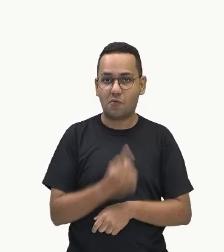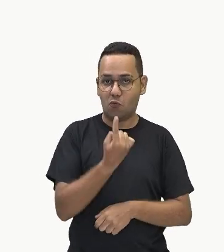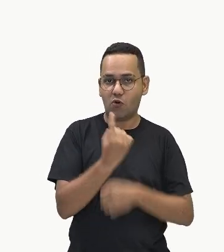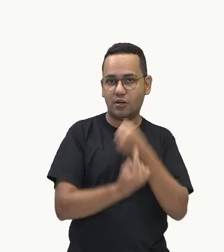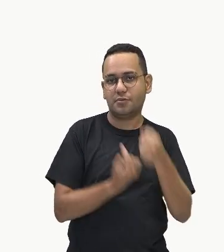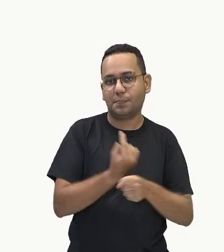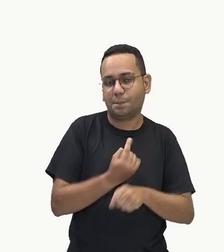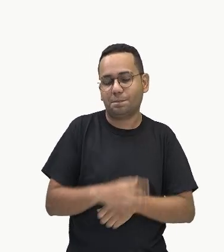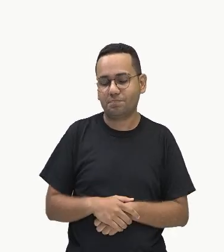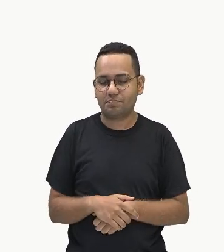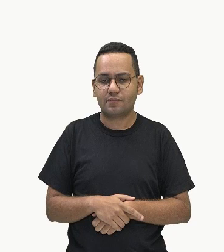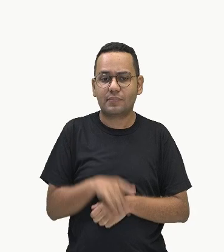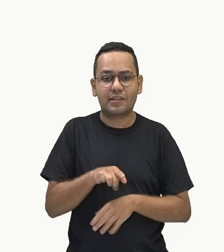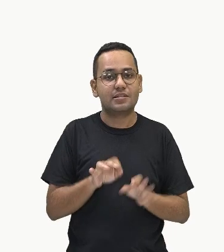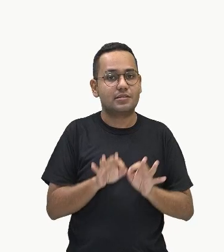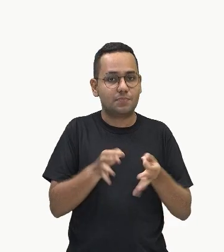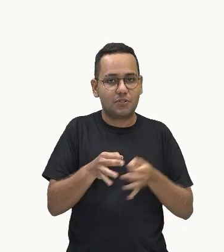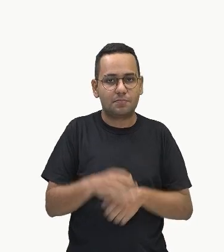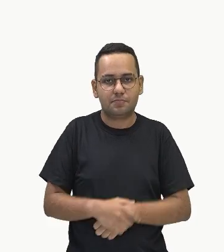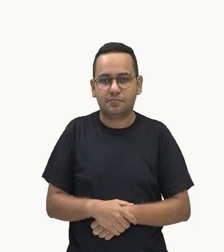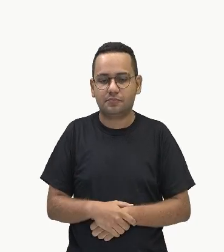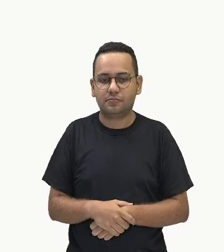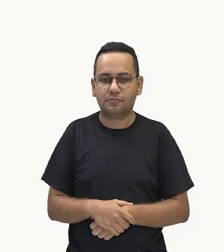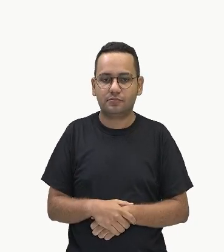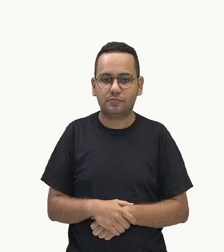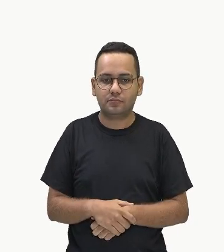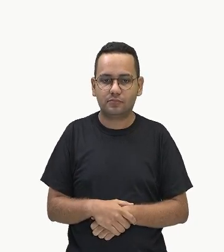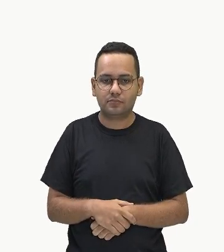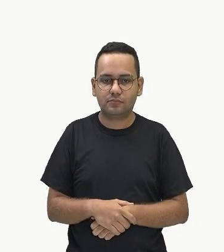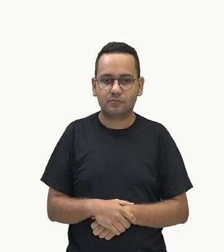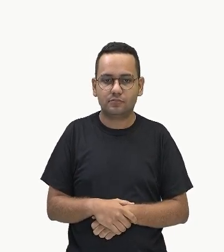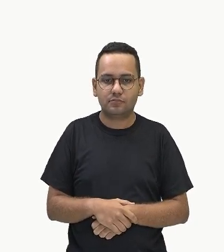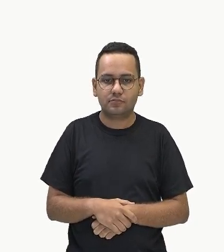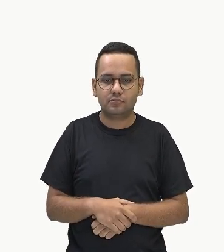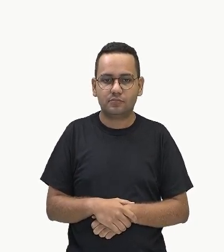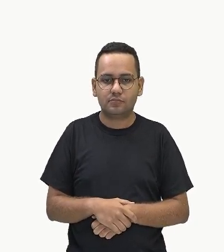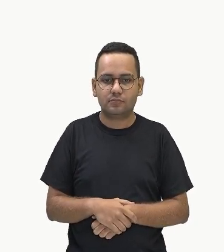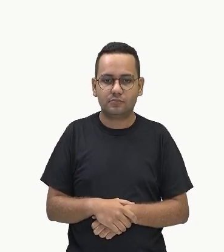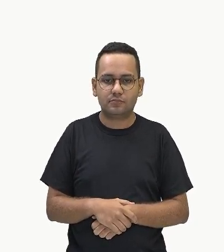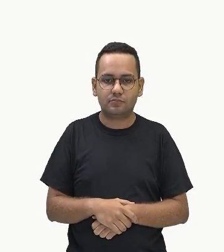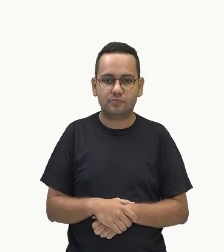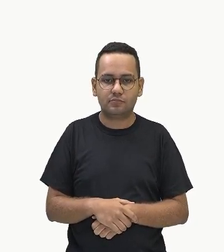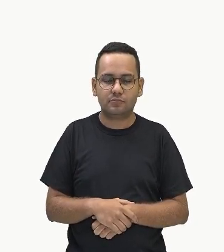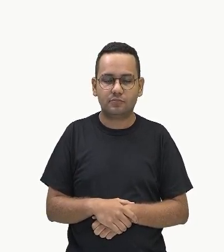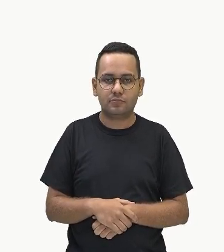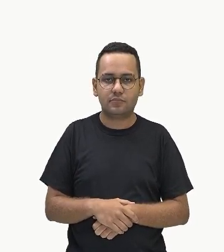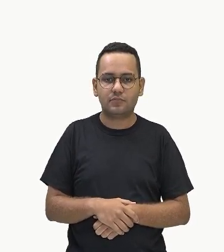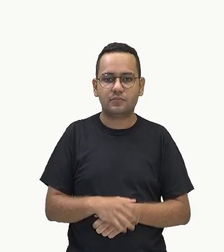Então, muito mais simples da gente converter. E a minha taxa vai ser, ó, 3%.